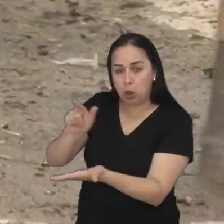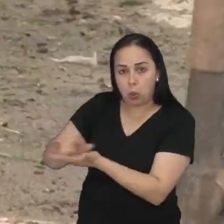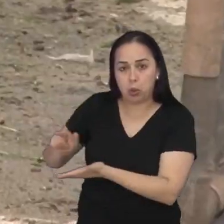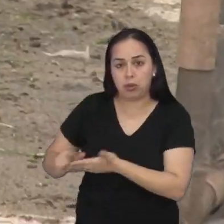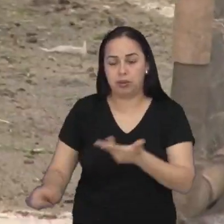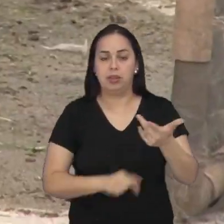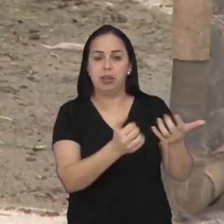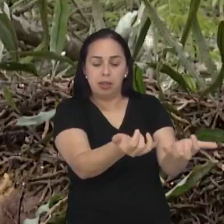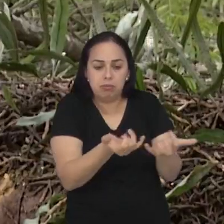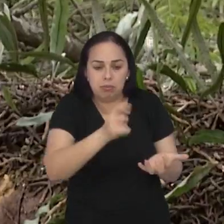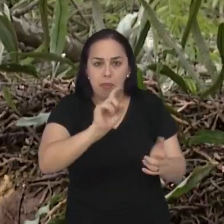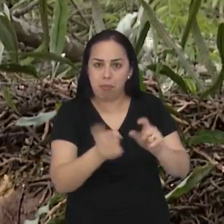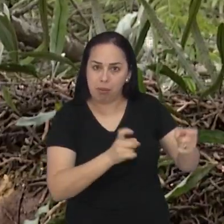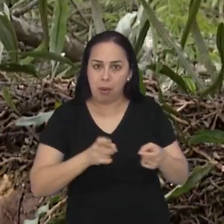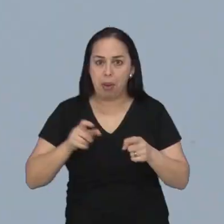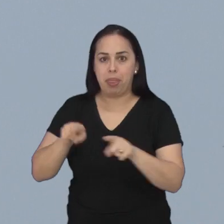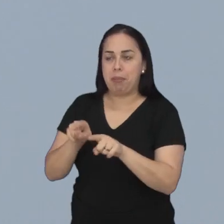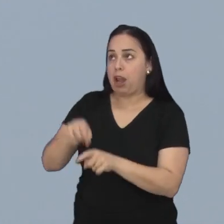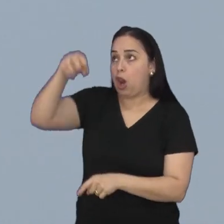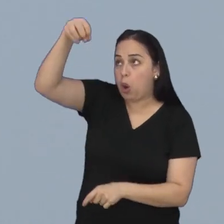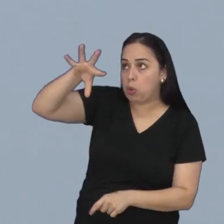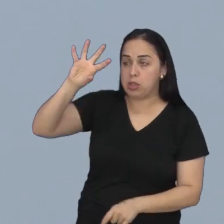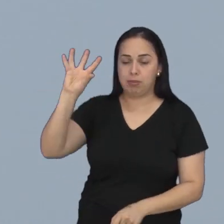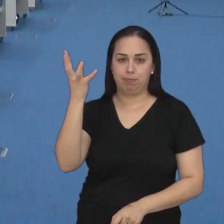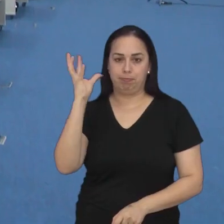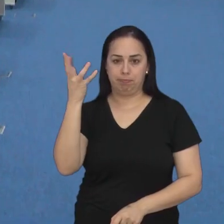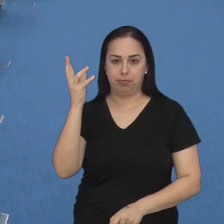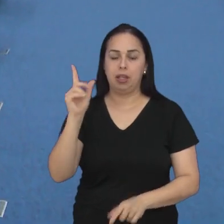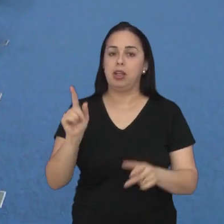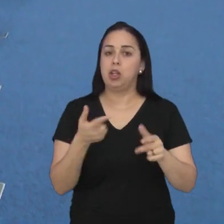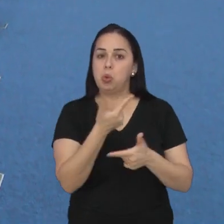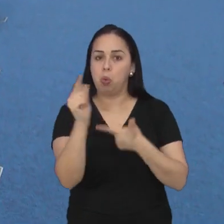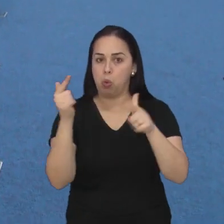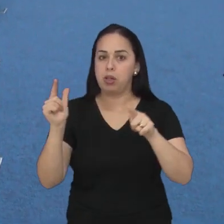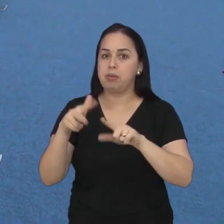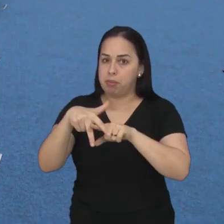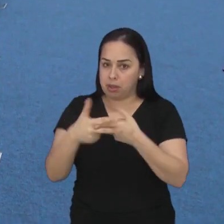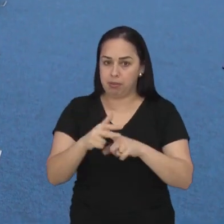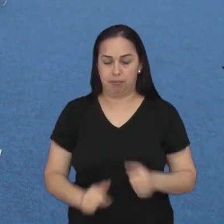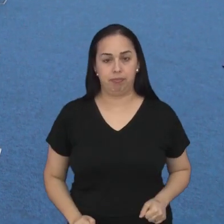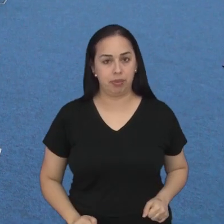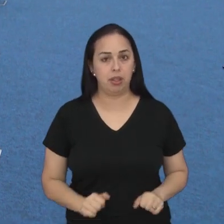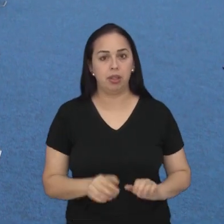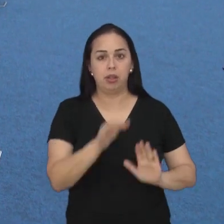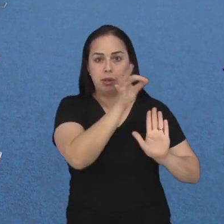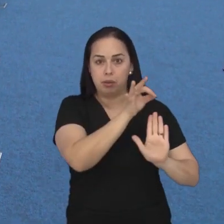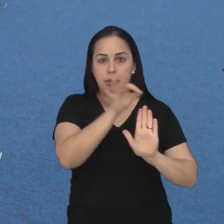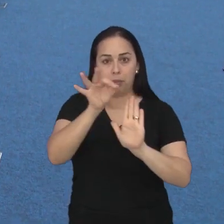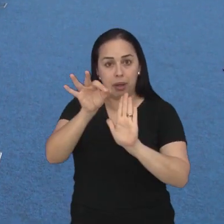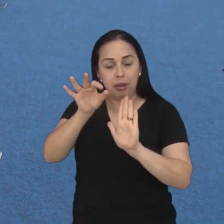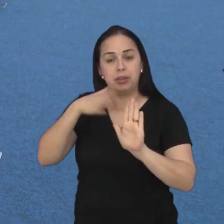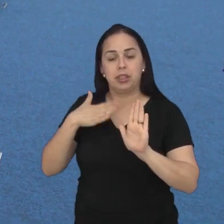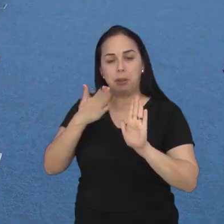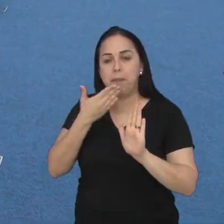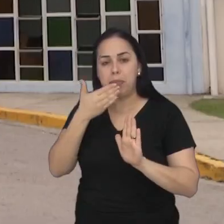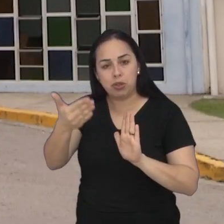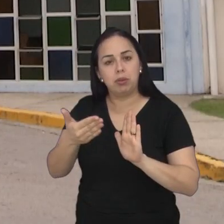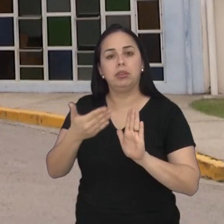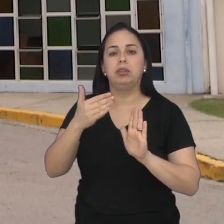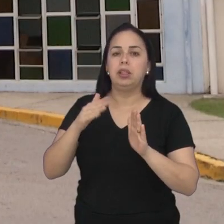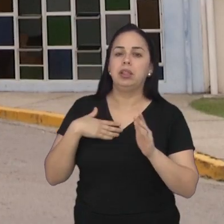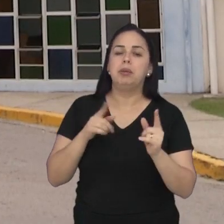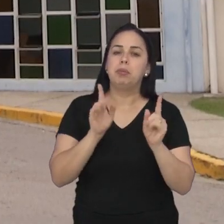ruas, capina, poda de árvores, troca de lâmpadas, entre outras ações de manutenção pública. Já entre os requerimentos aprovados